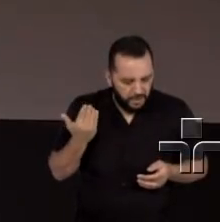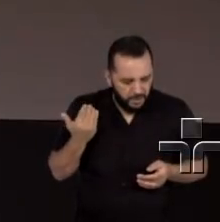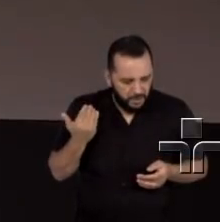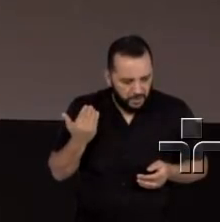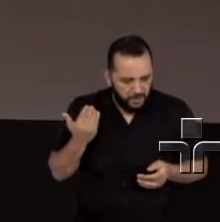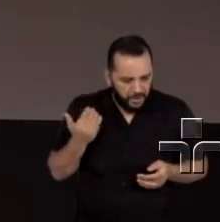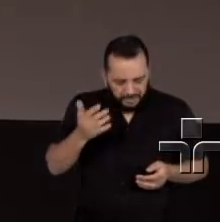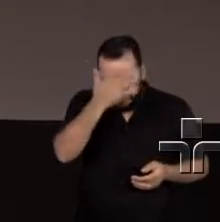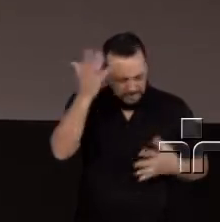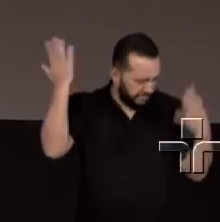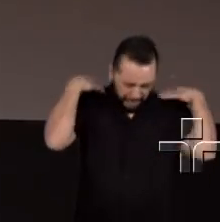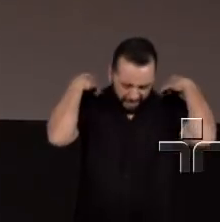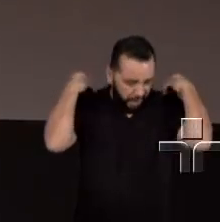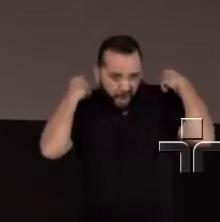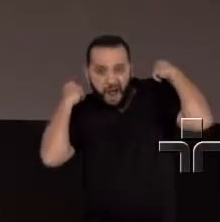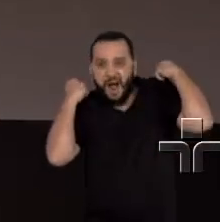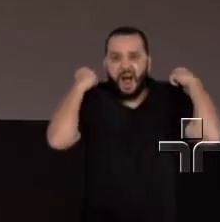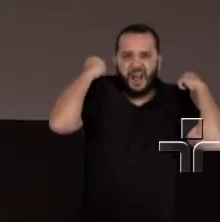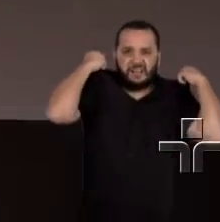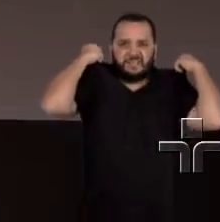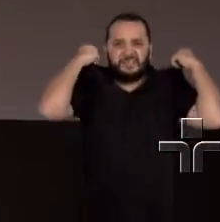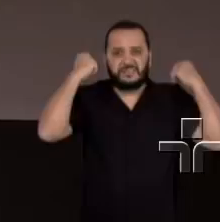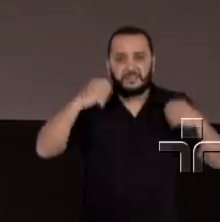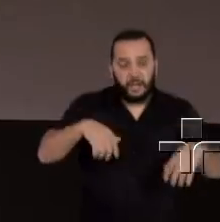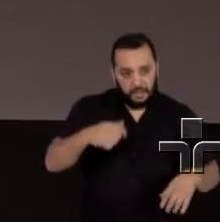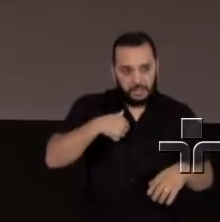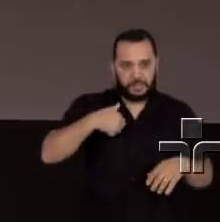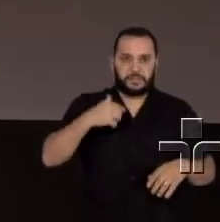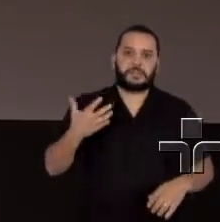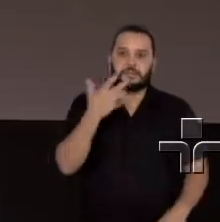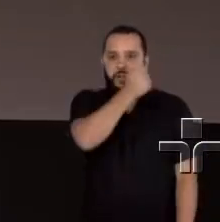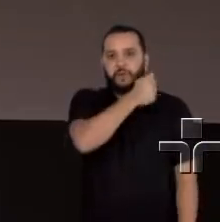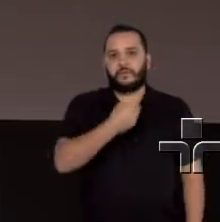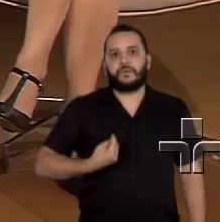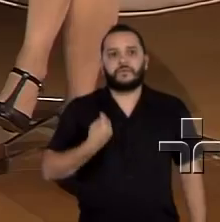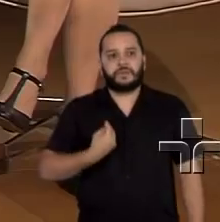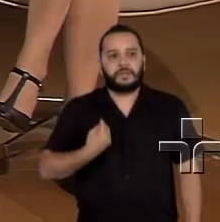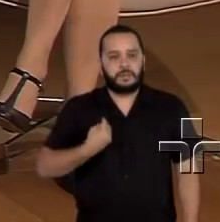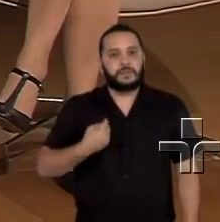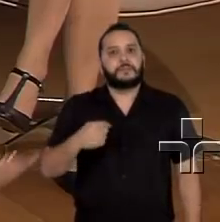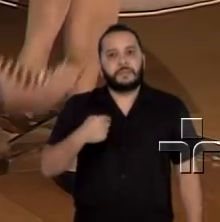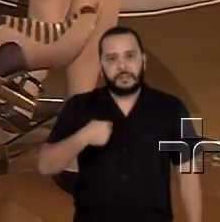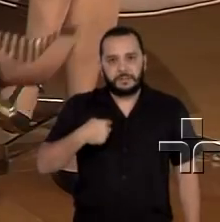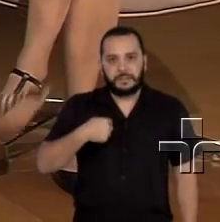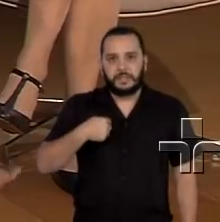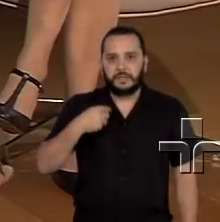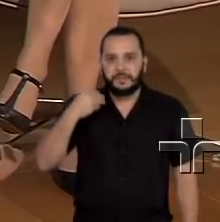me puxaram e eu saí. Mas eu tive essa experiência